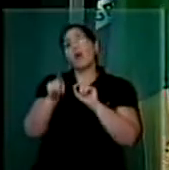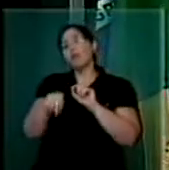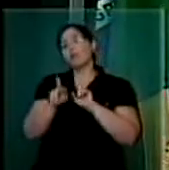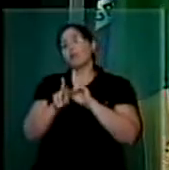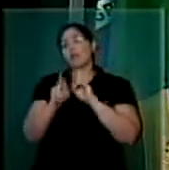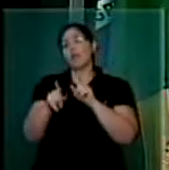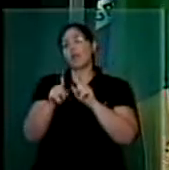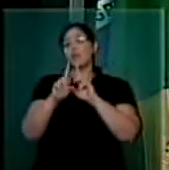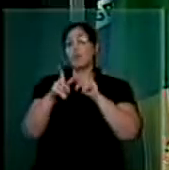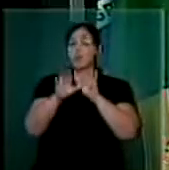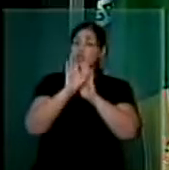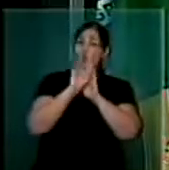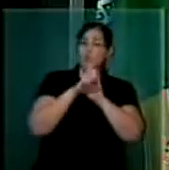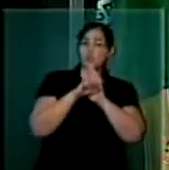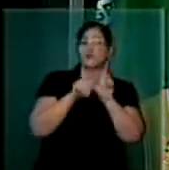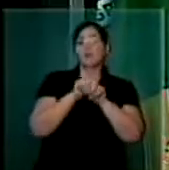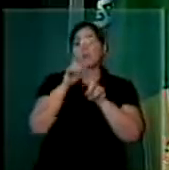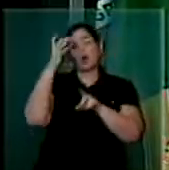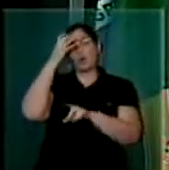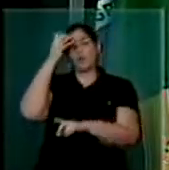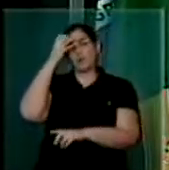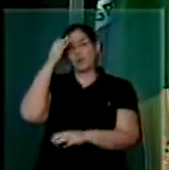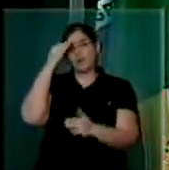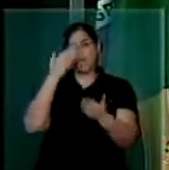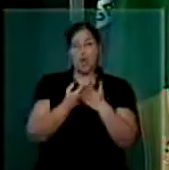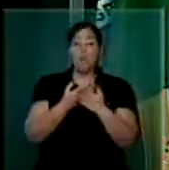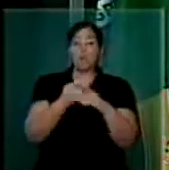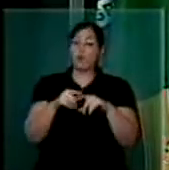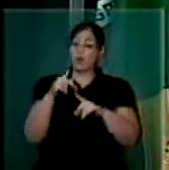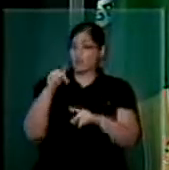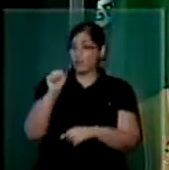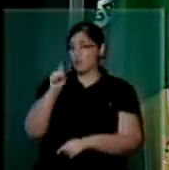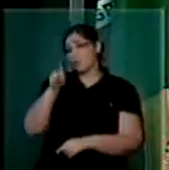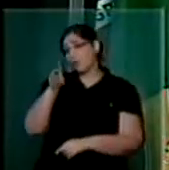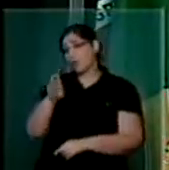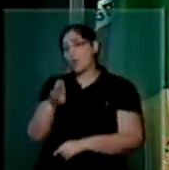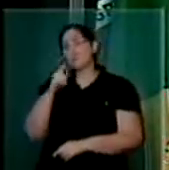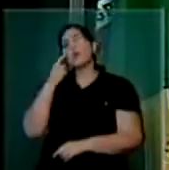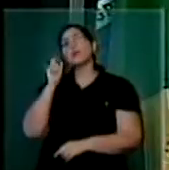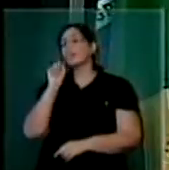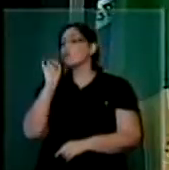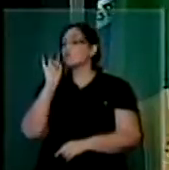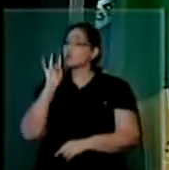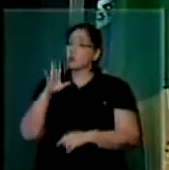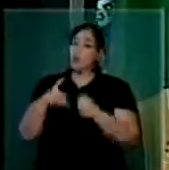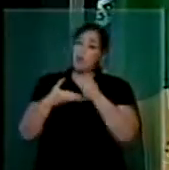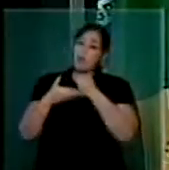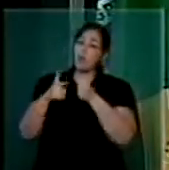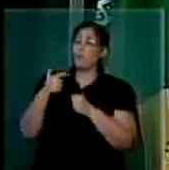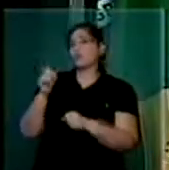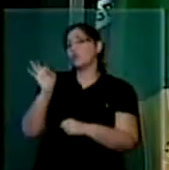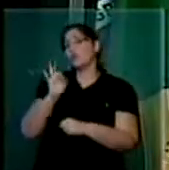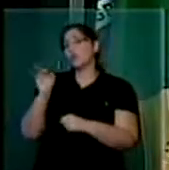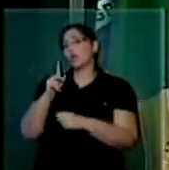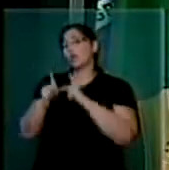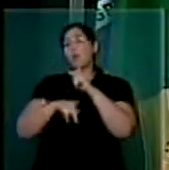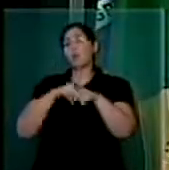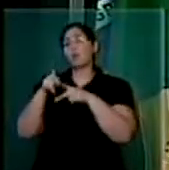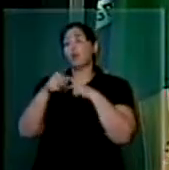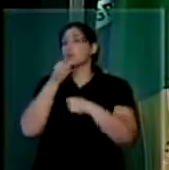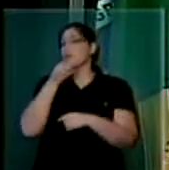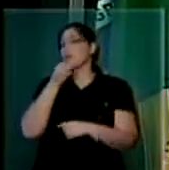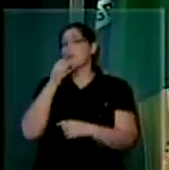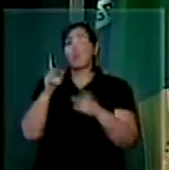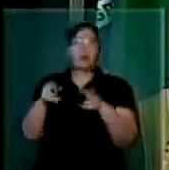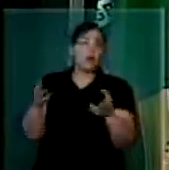diferença de conceito e de concepção. Para o PSDB, basta atender 20% da população, como